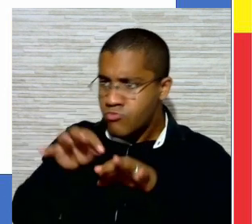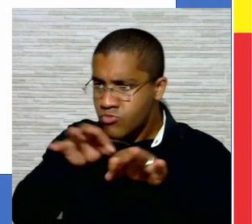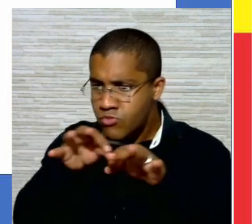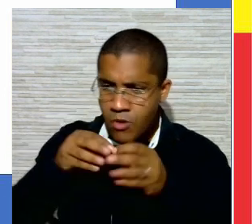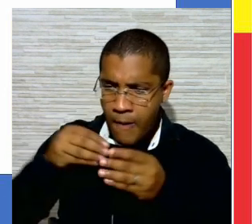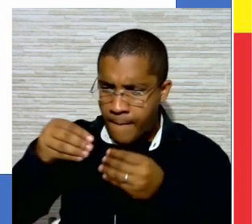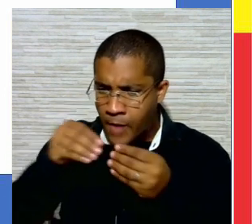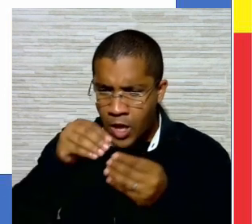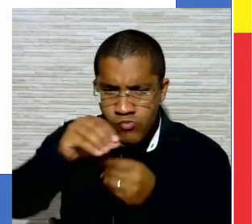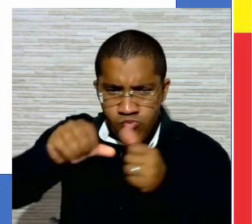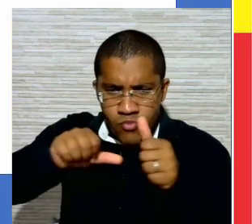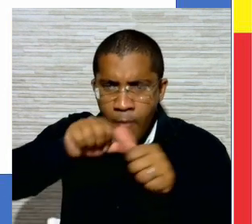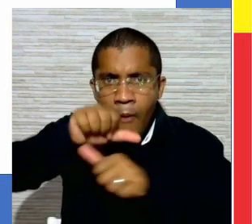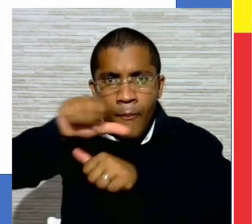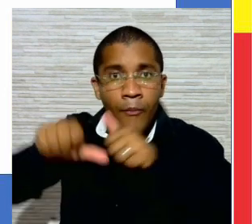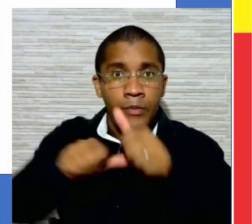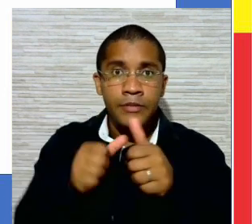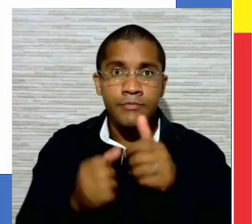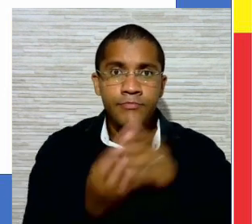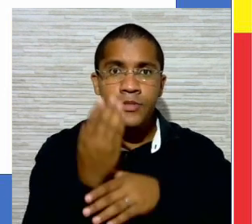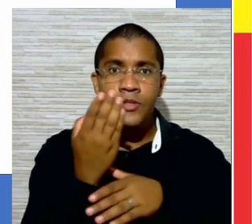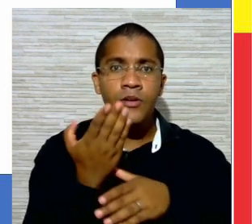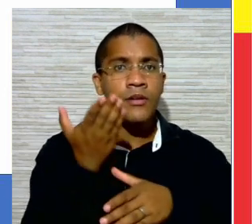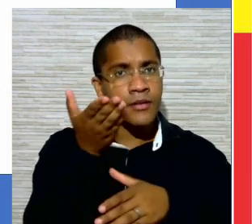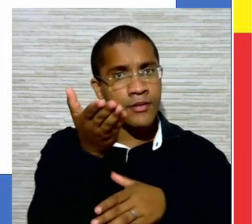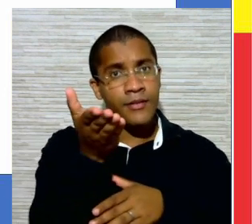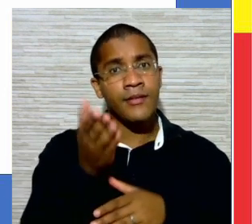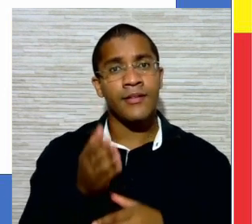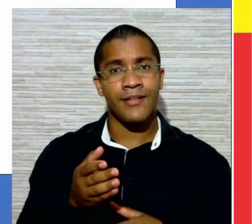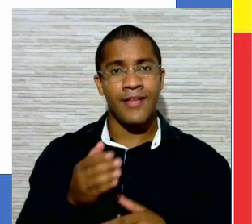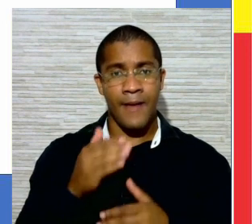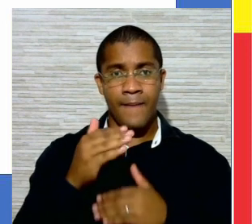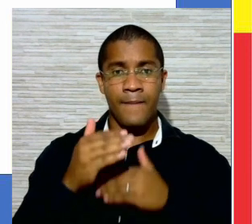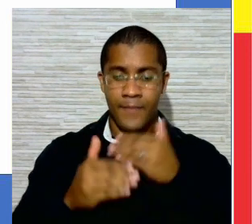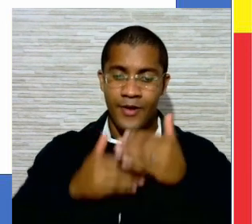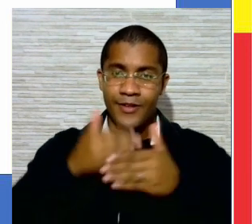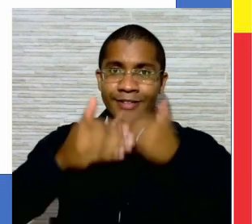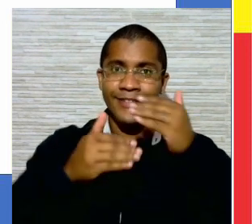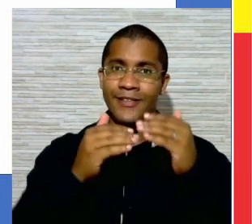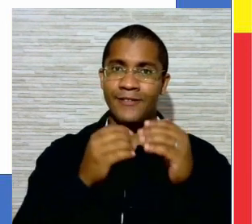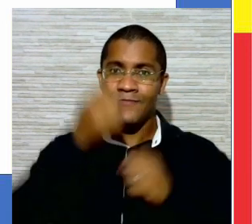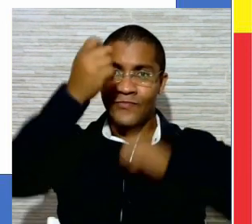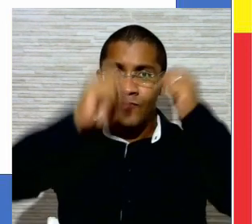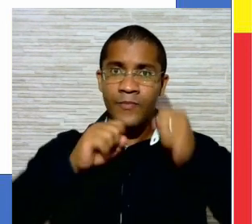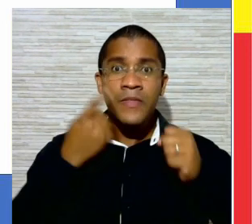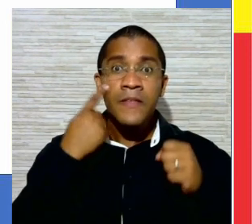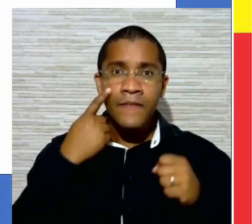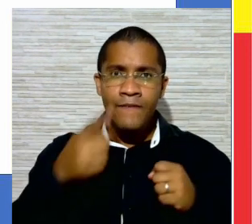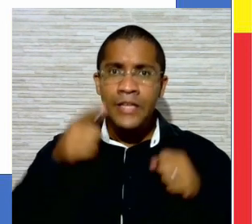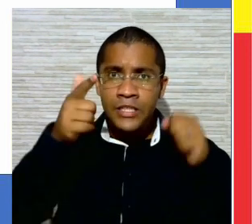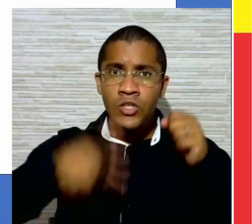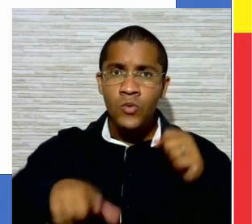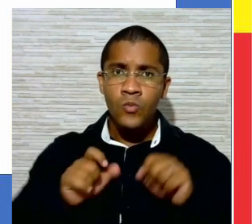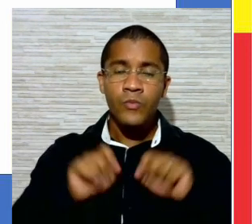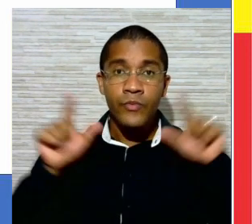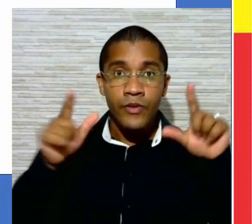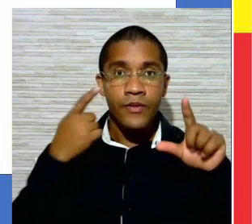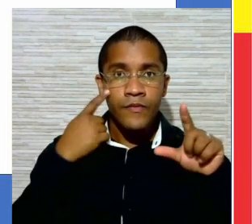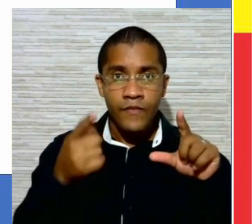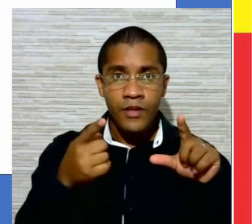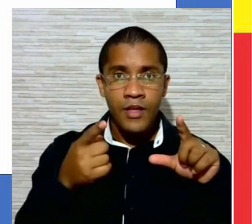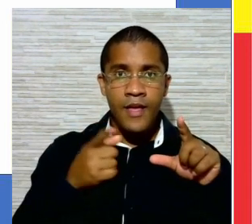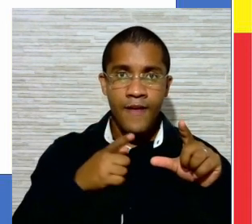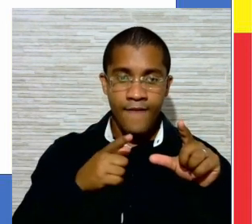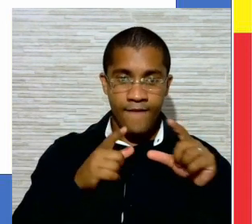metais até o ponto de transformar esses metais num processo industrial também. Então você observa na tela mais uma vez